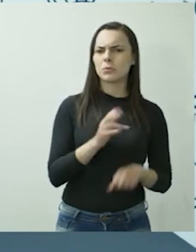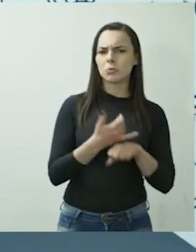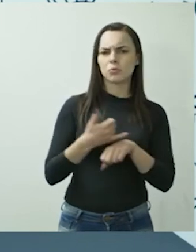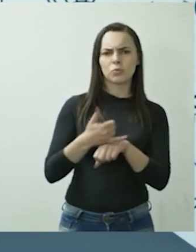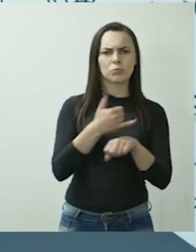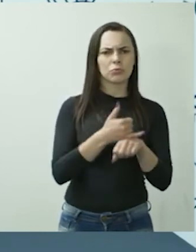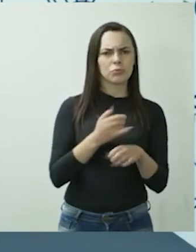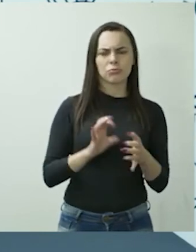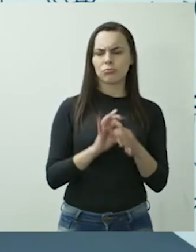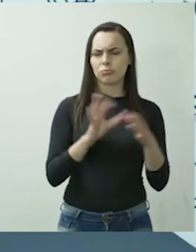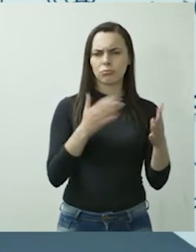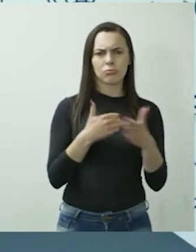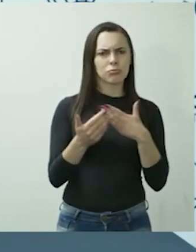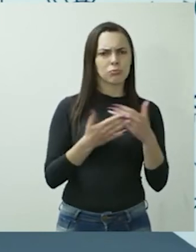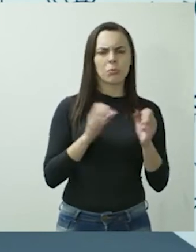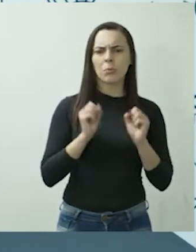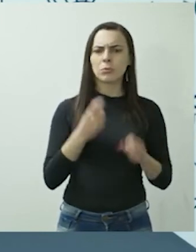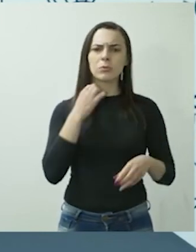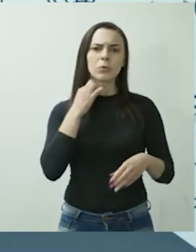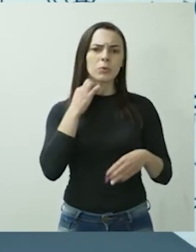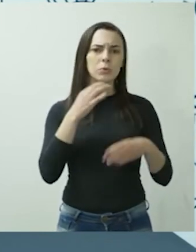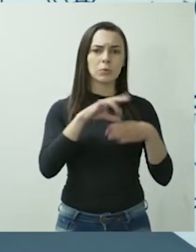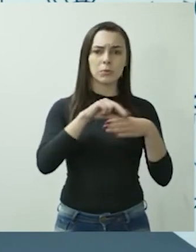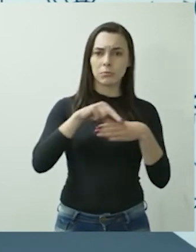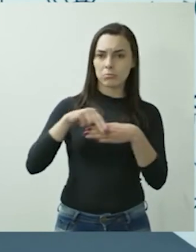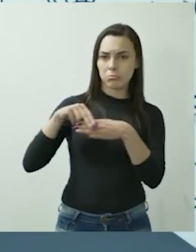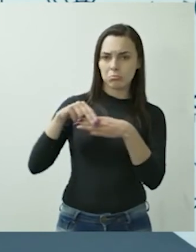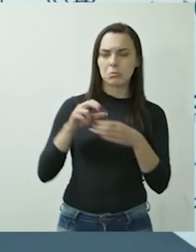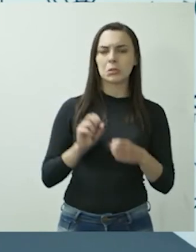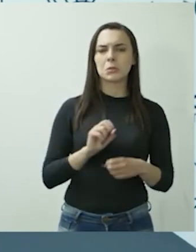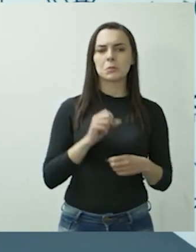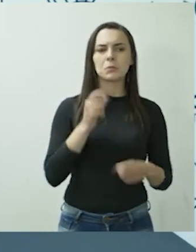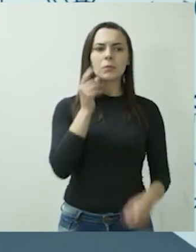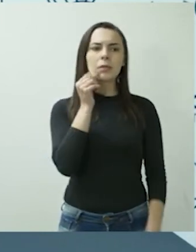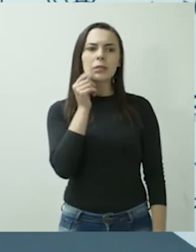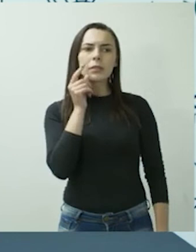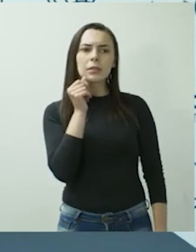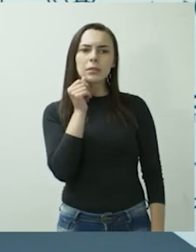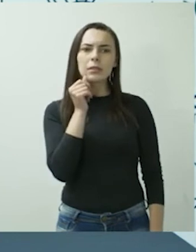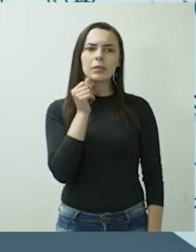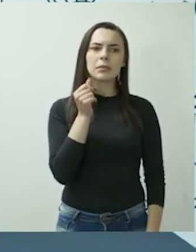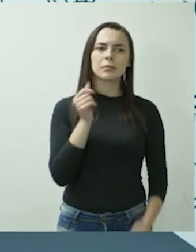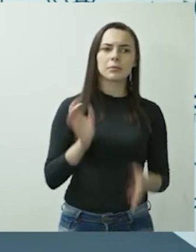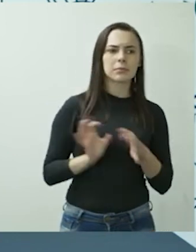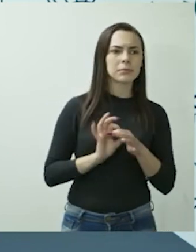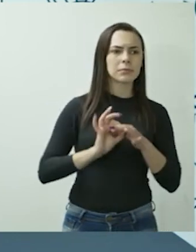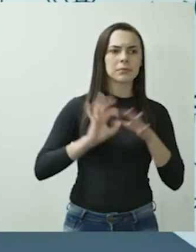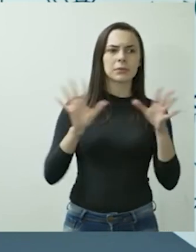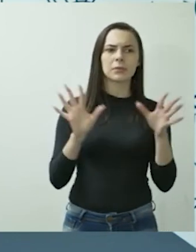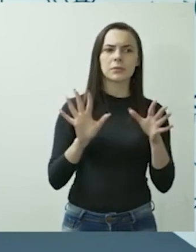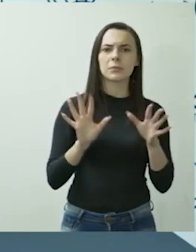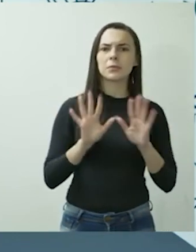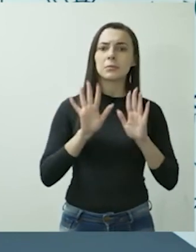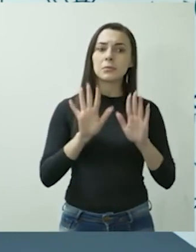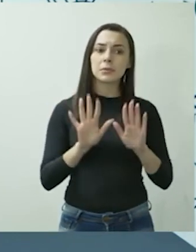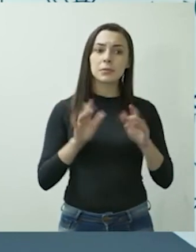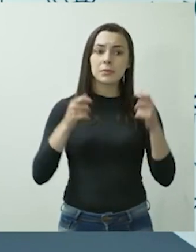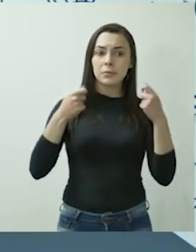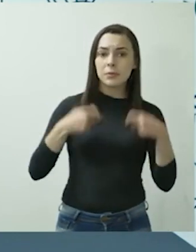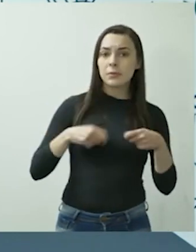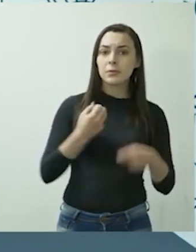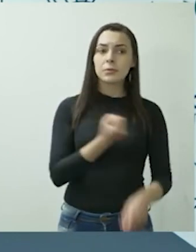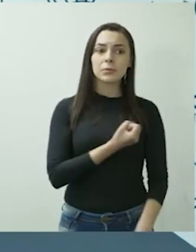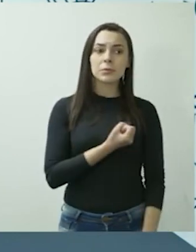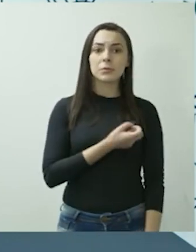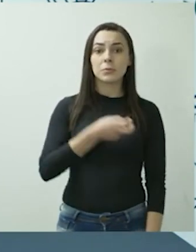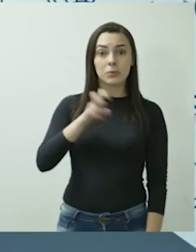objeto que você tem. Um grampo de roupa, lápis, o que vocês tiverem. Só que tem que ser